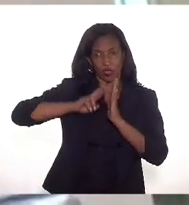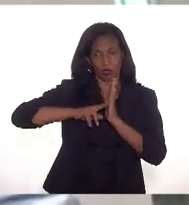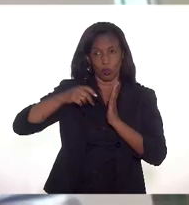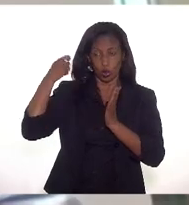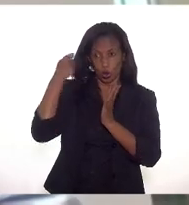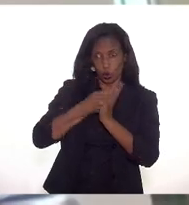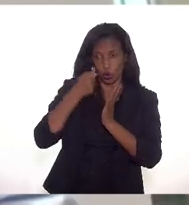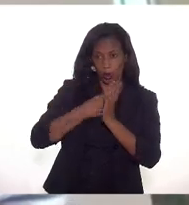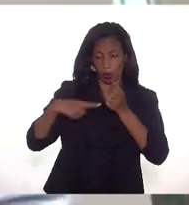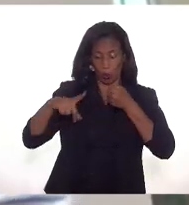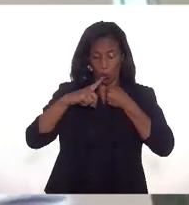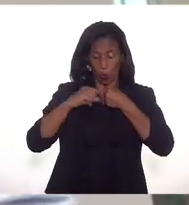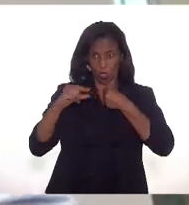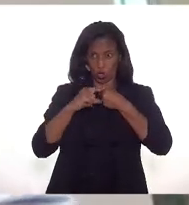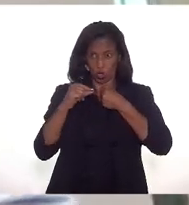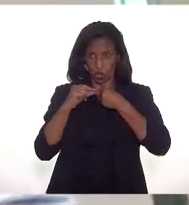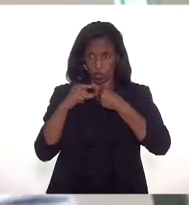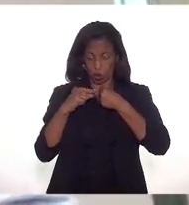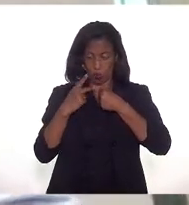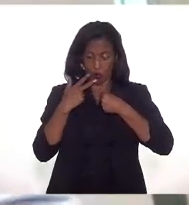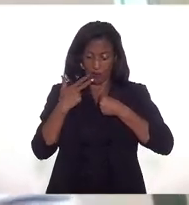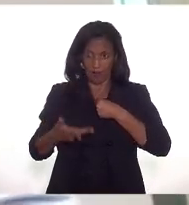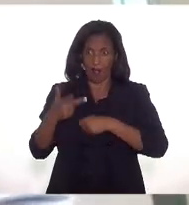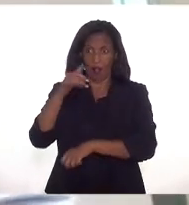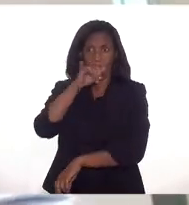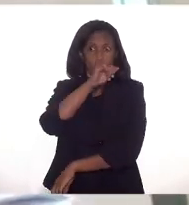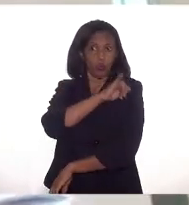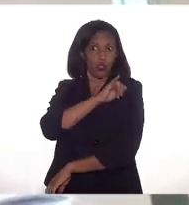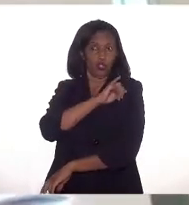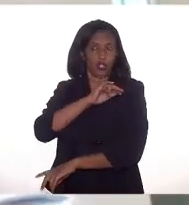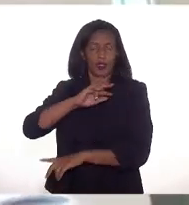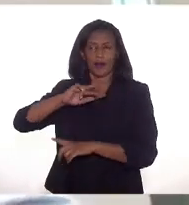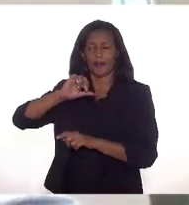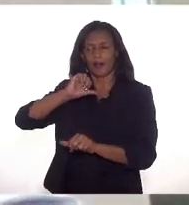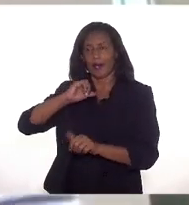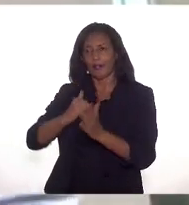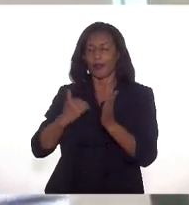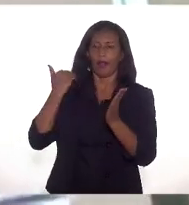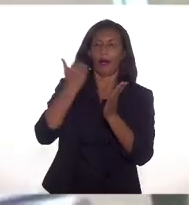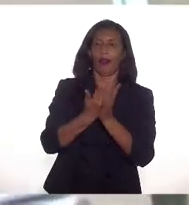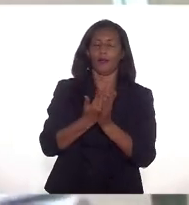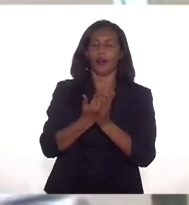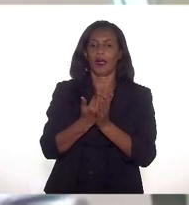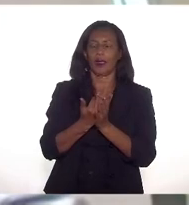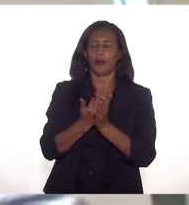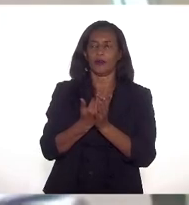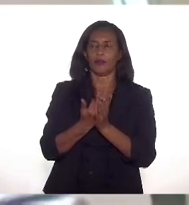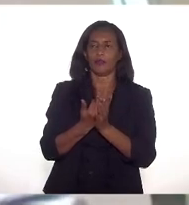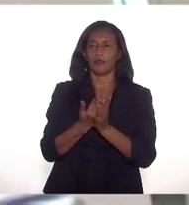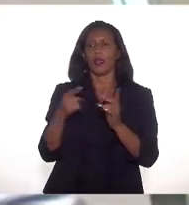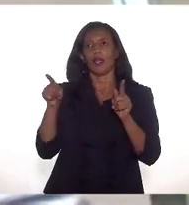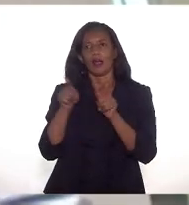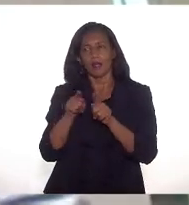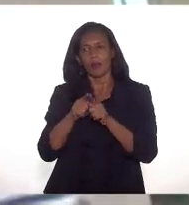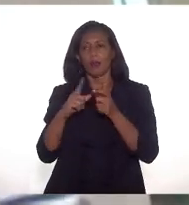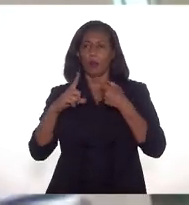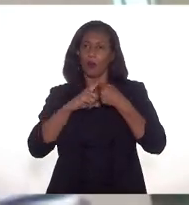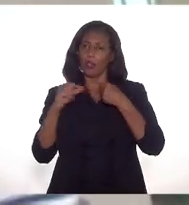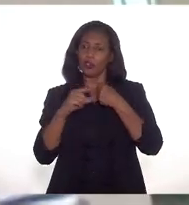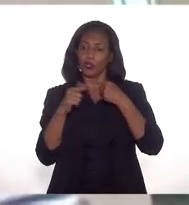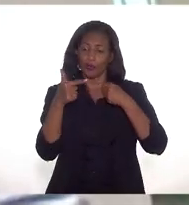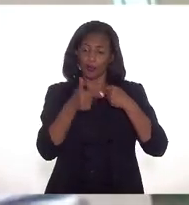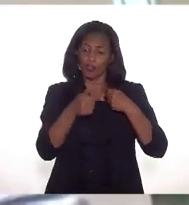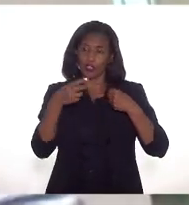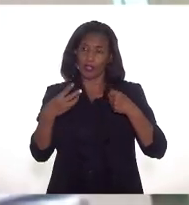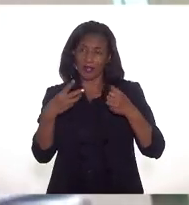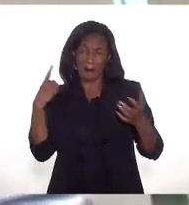o artigo que cuida da adesão ao Rio de Janeiro, ele foi alterado, que é o artigo 21 dessa lei, assim como o artigo 23. São artigos que